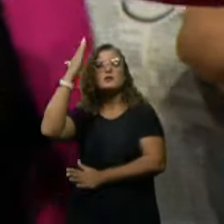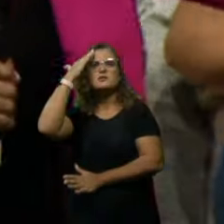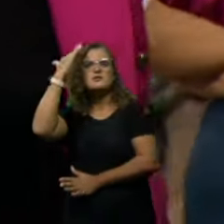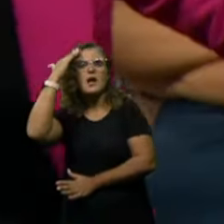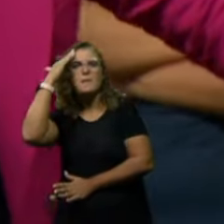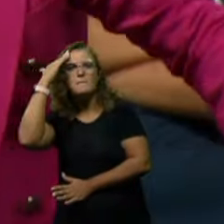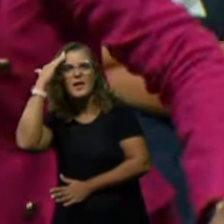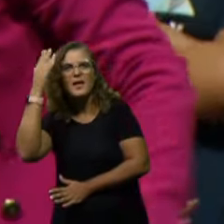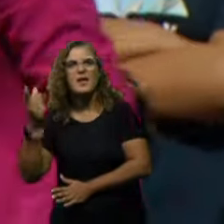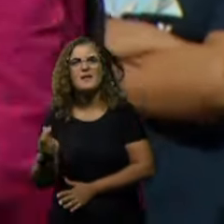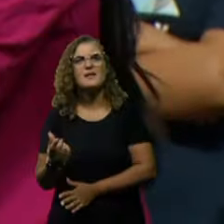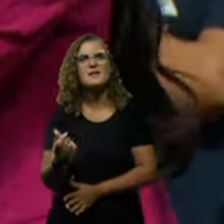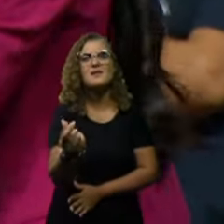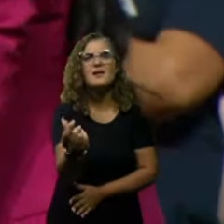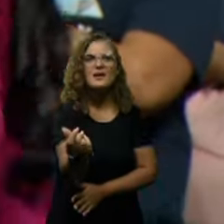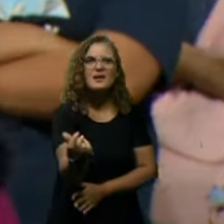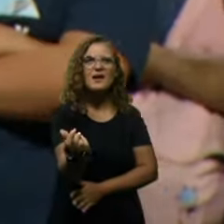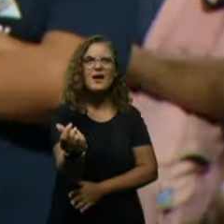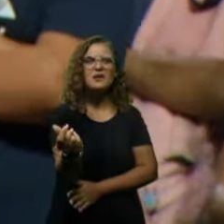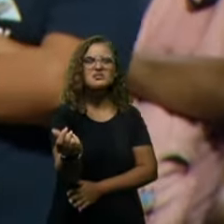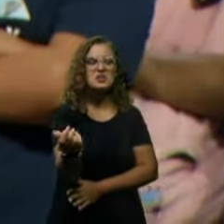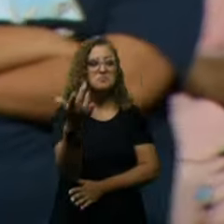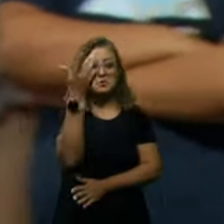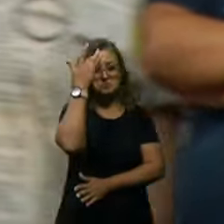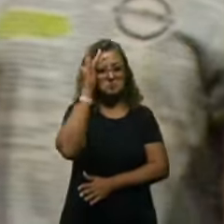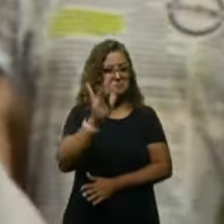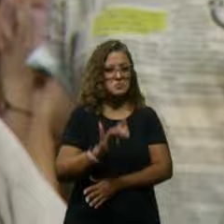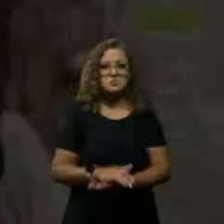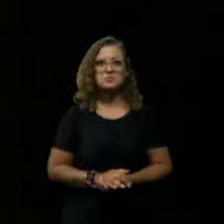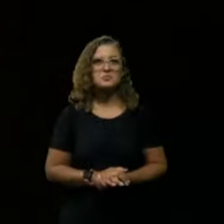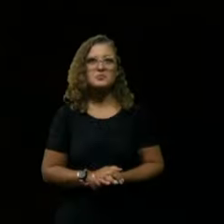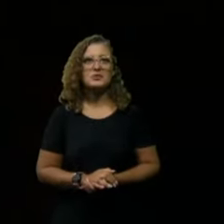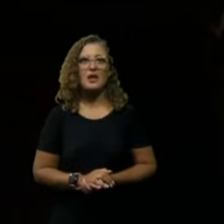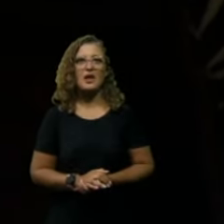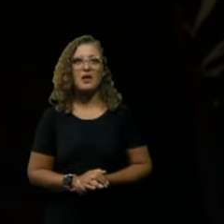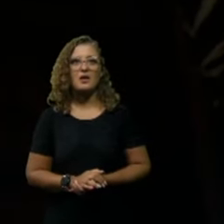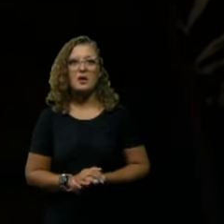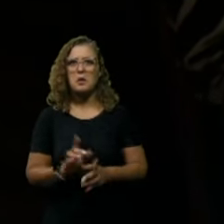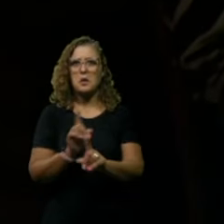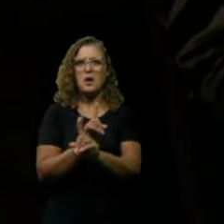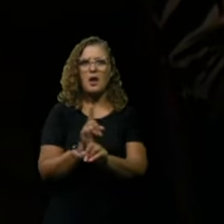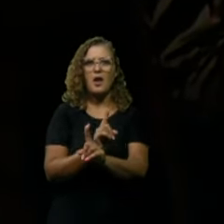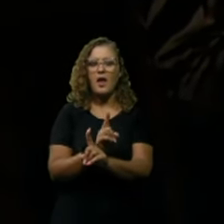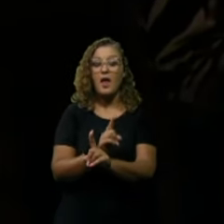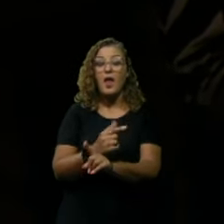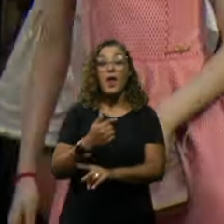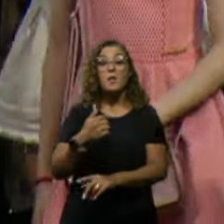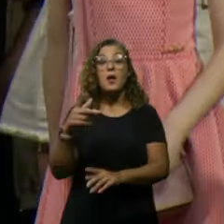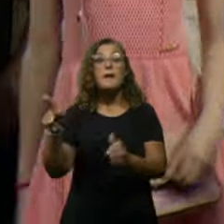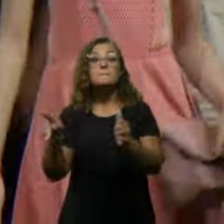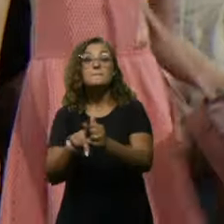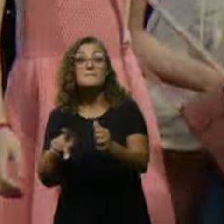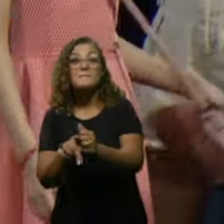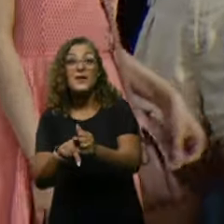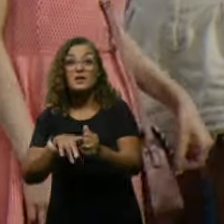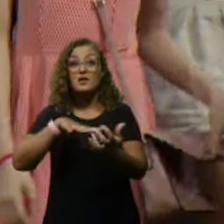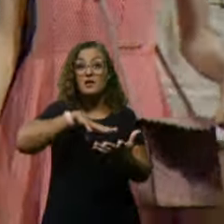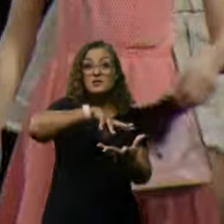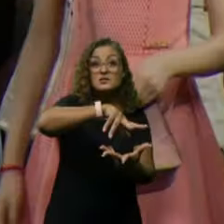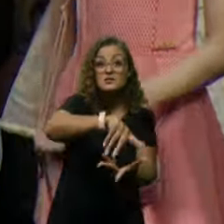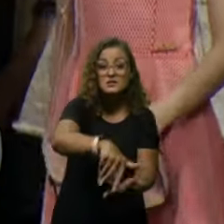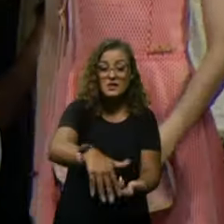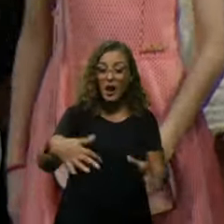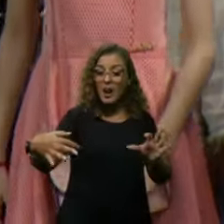não conheço Tu és um dos Tais não sei quem é porque ele só espera das coisas dessa terra ele tá desesperado com que tá acontecendo